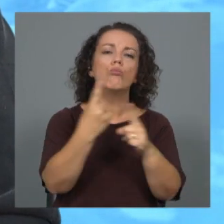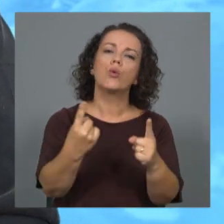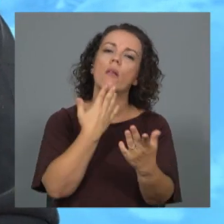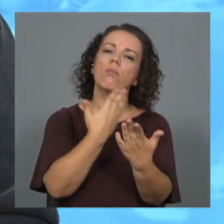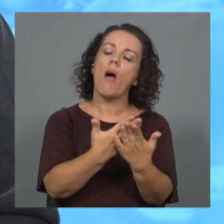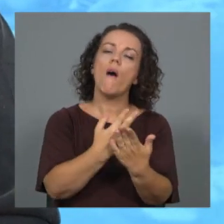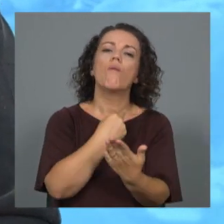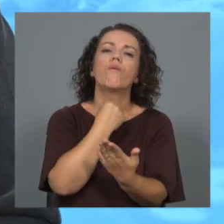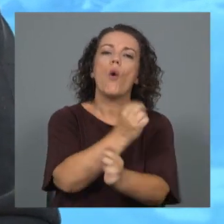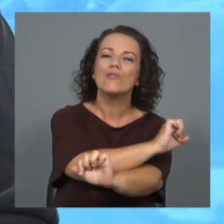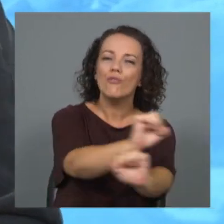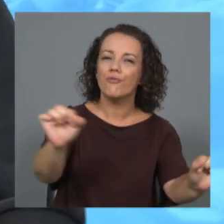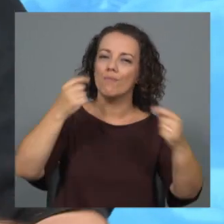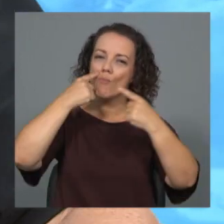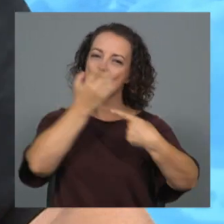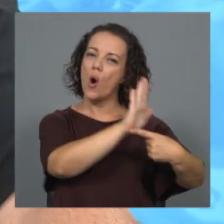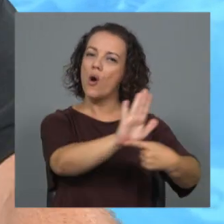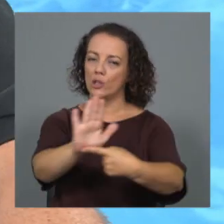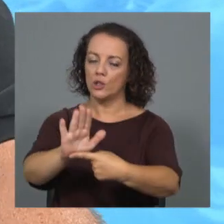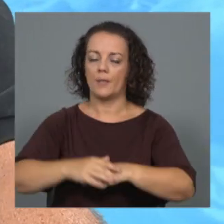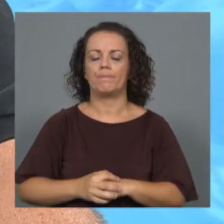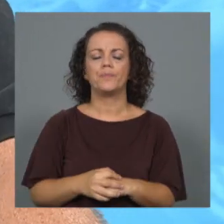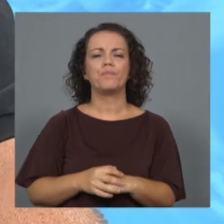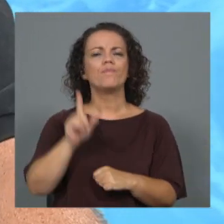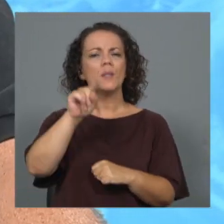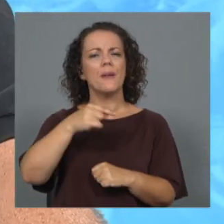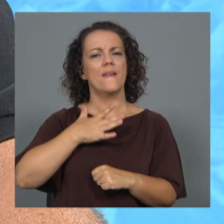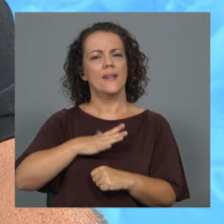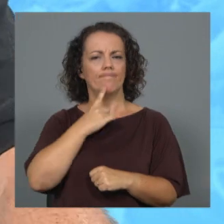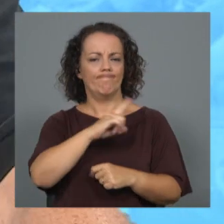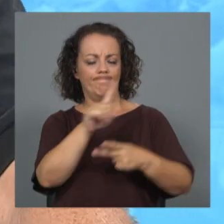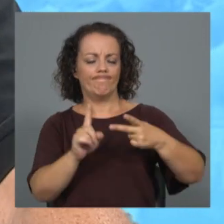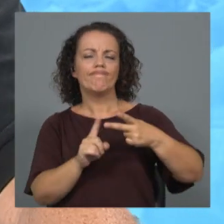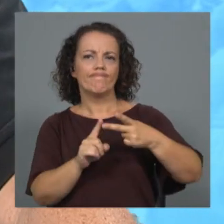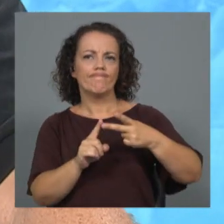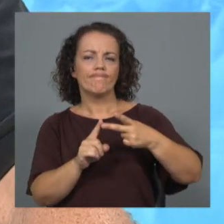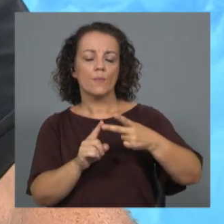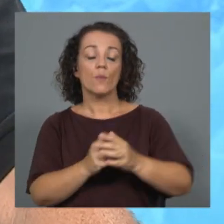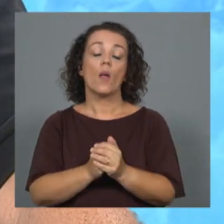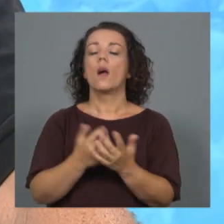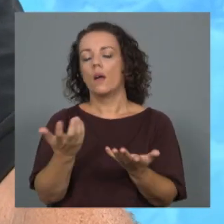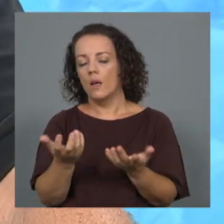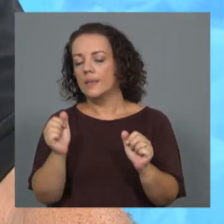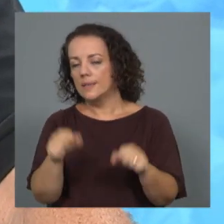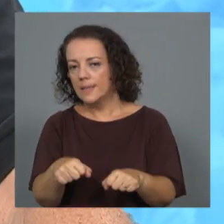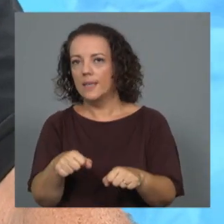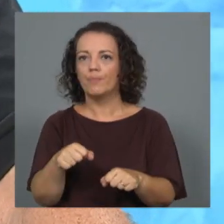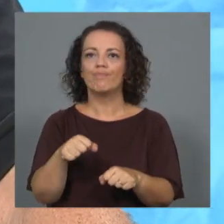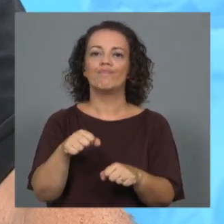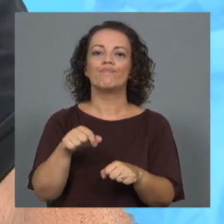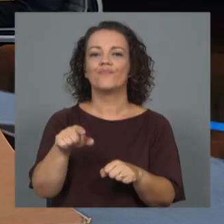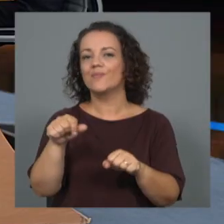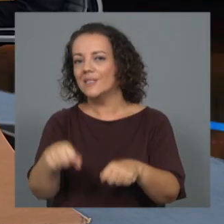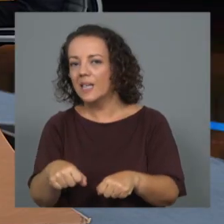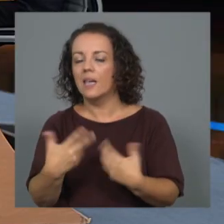eu gostava muito de salientar, e que, bem, para além do facto de, em